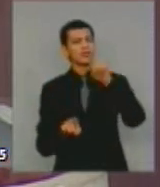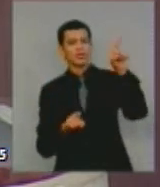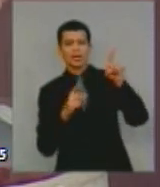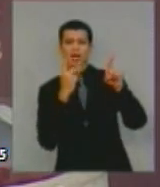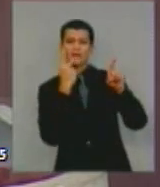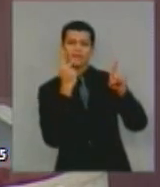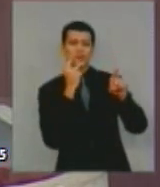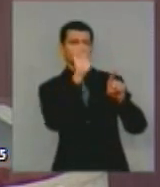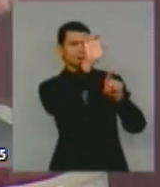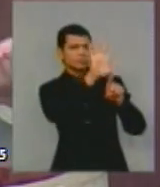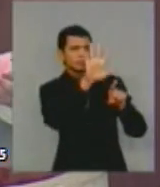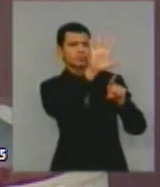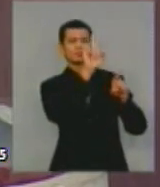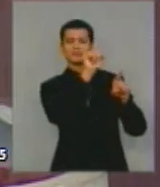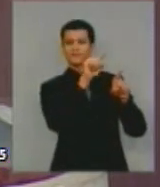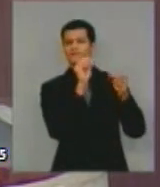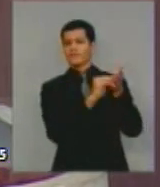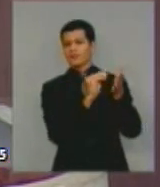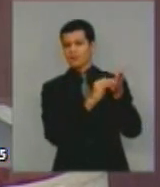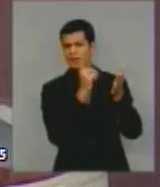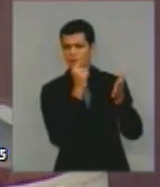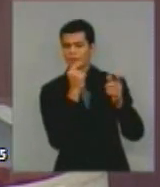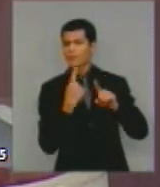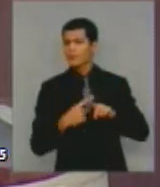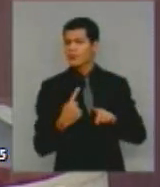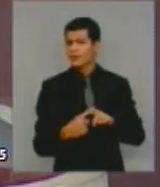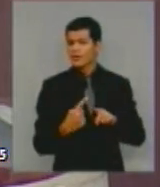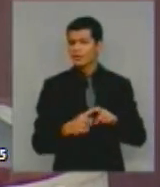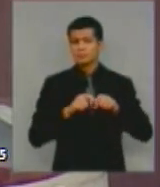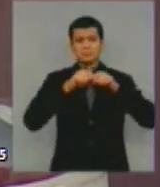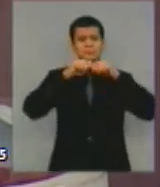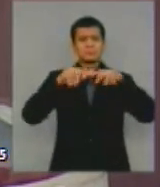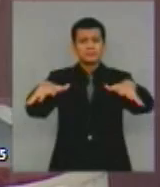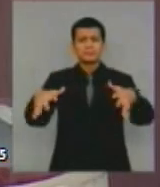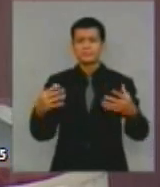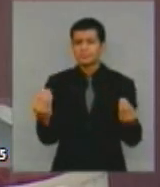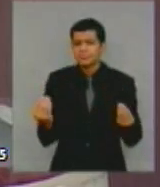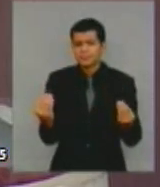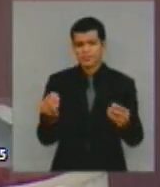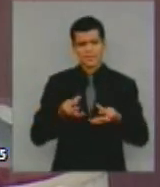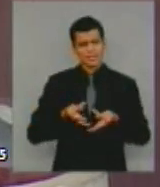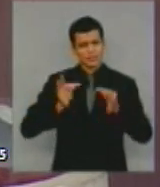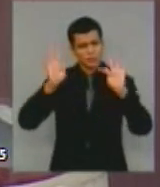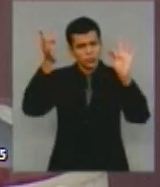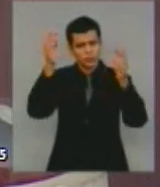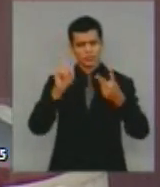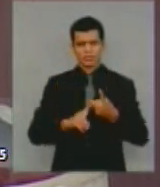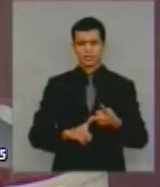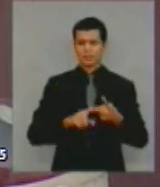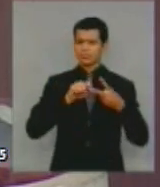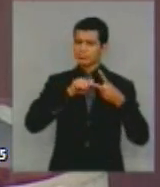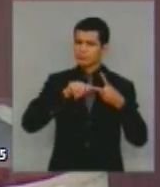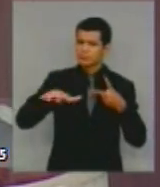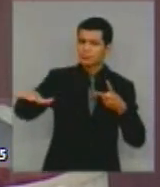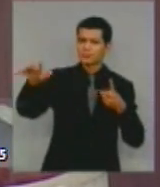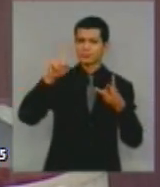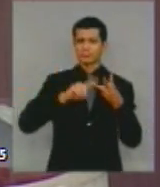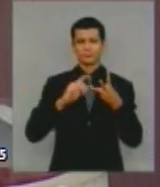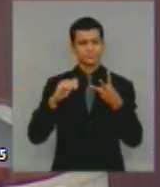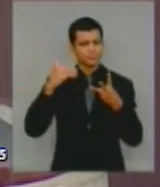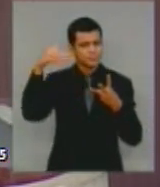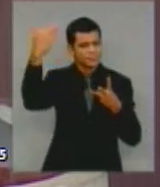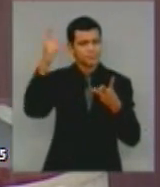um avanço na infraestrutura hídrica, por que Porque, por exemplo, agora, lá na adutora de